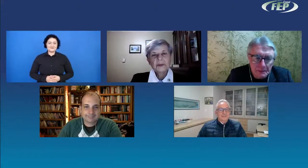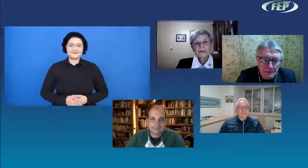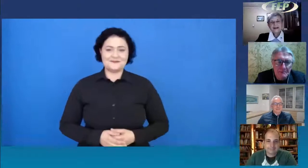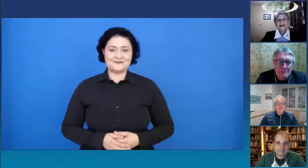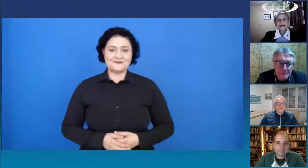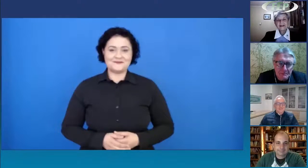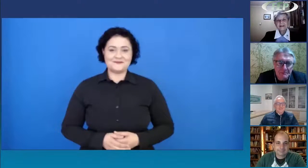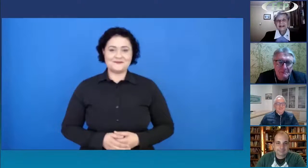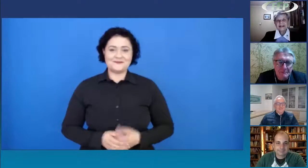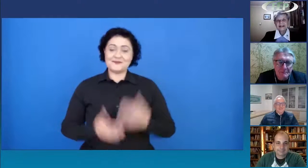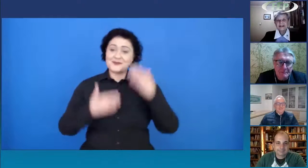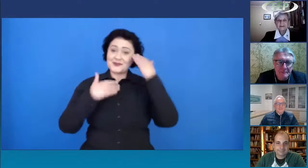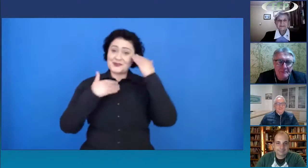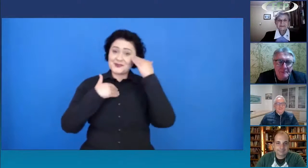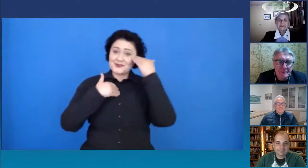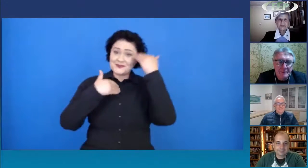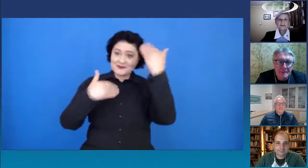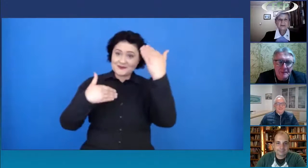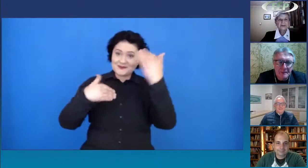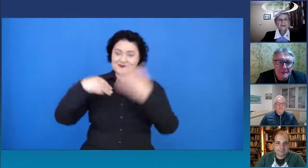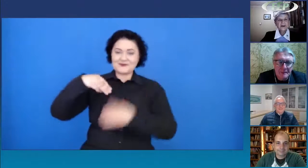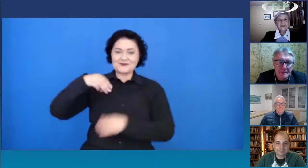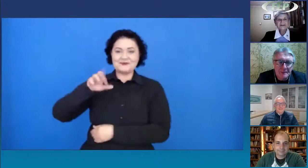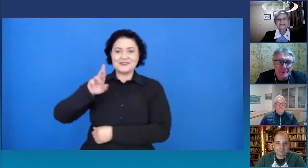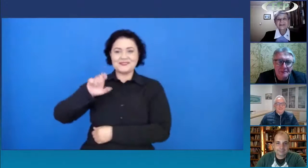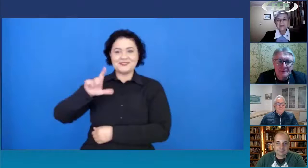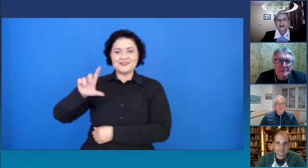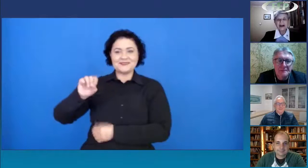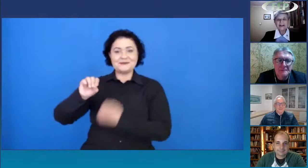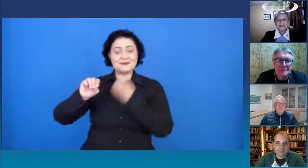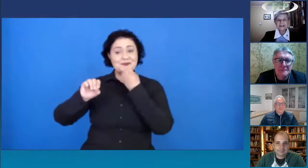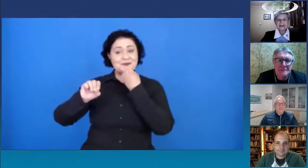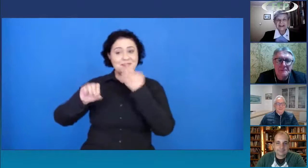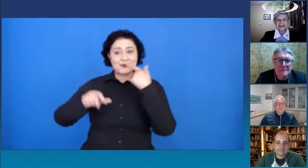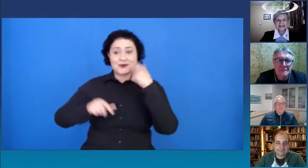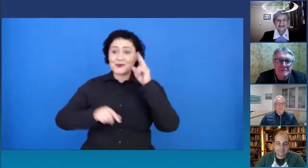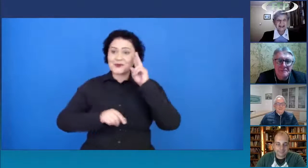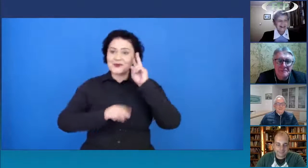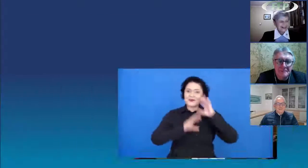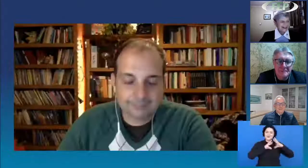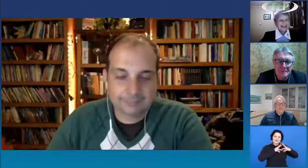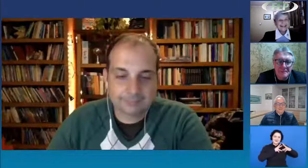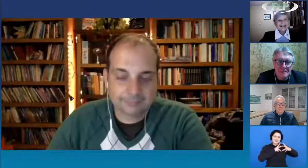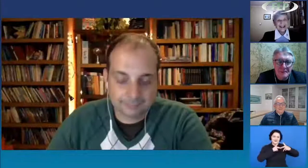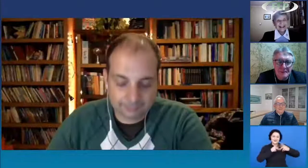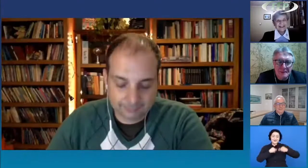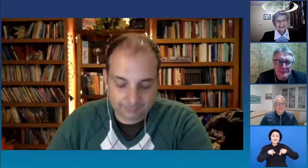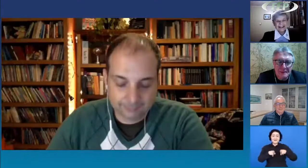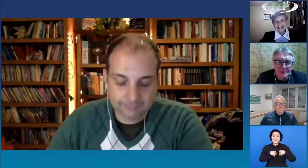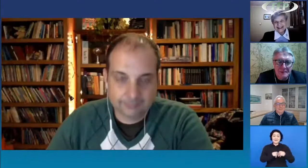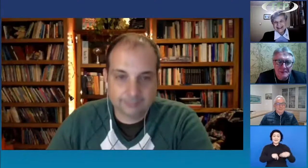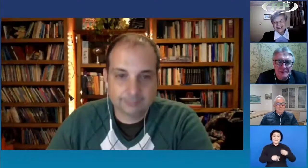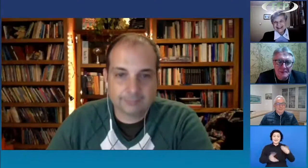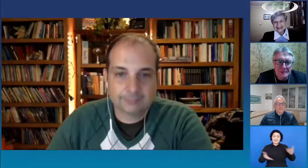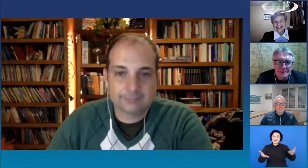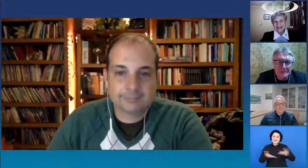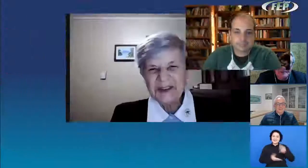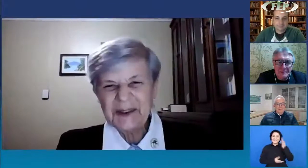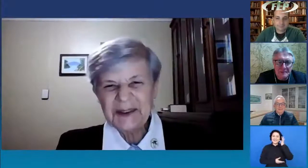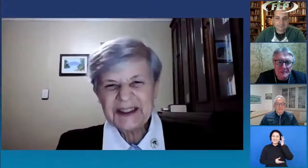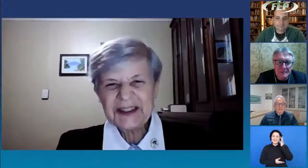é muito obrigada Marcelino foi muito bom lembrar tudo isto E aí está a nossa